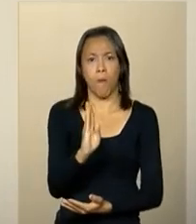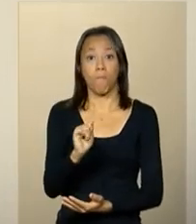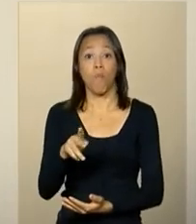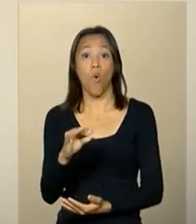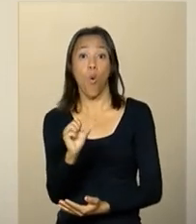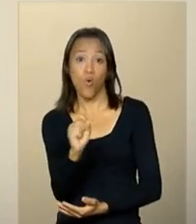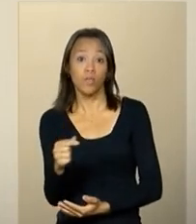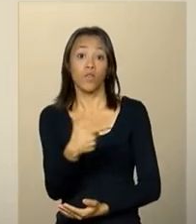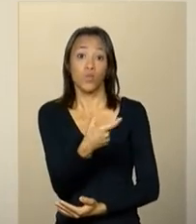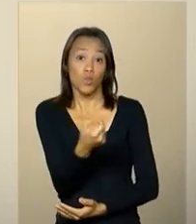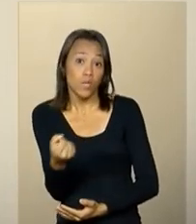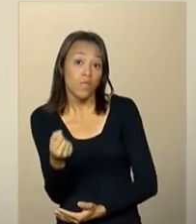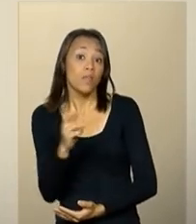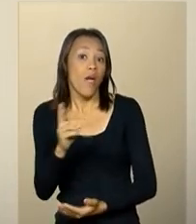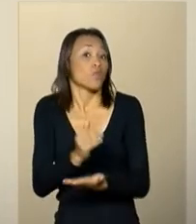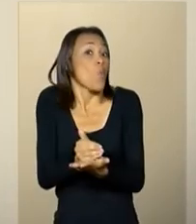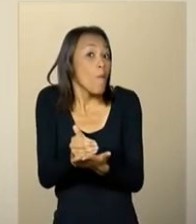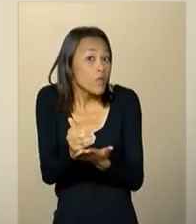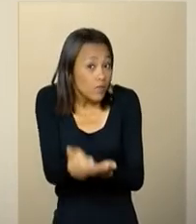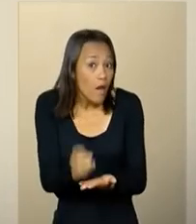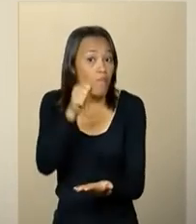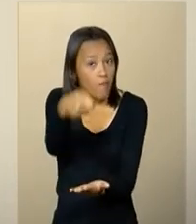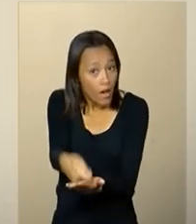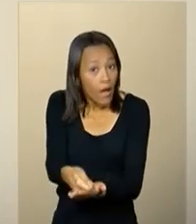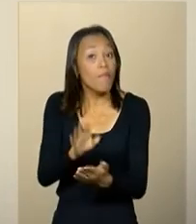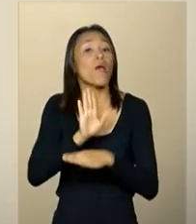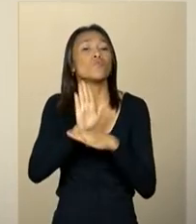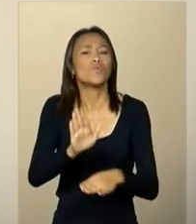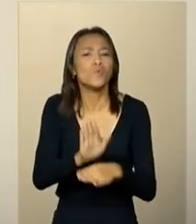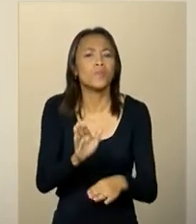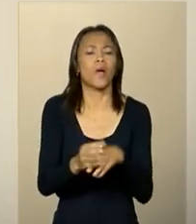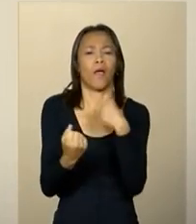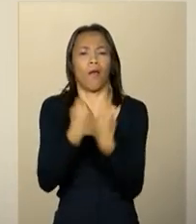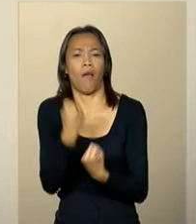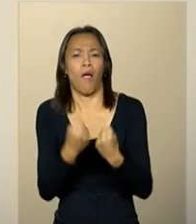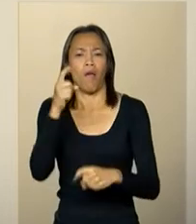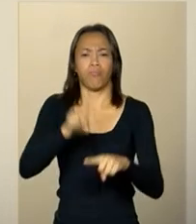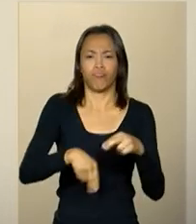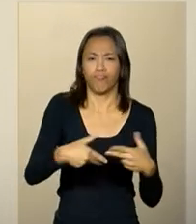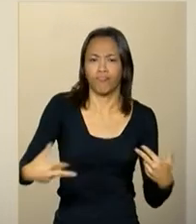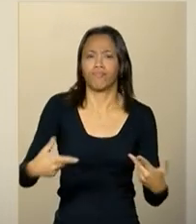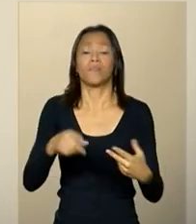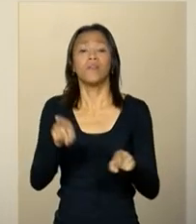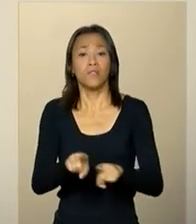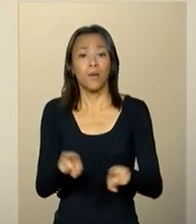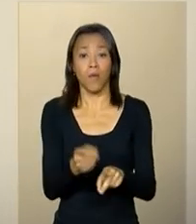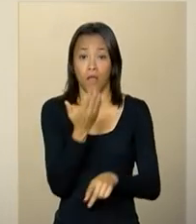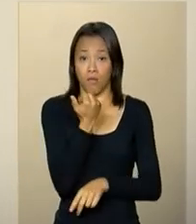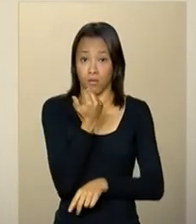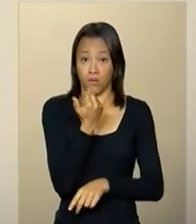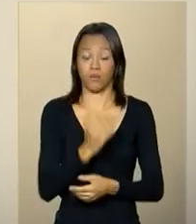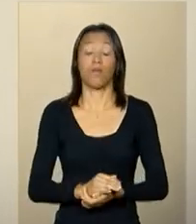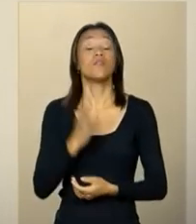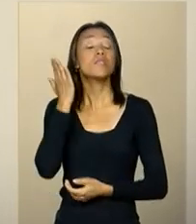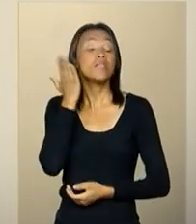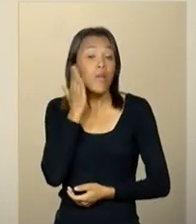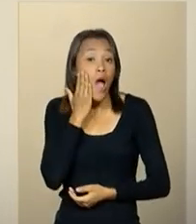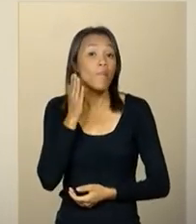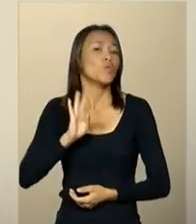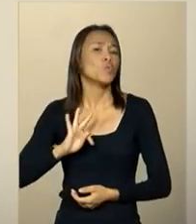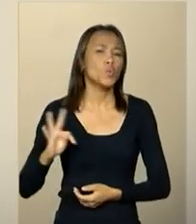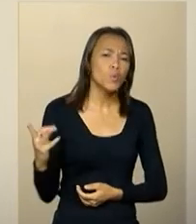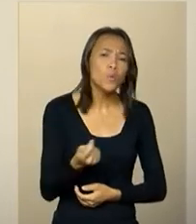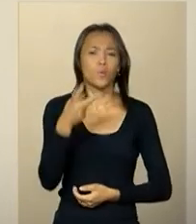bolsa que vai começar em 200 reais por mês para ajudar nas despesas com deslocamento e alimentação sabe